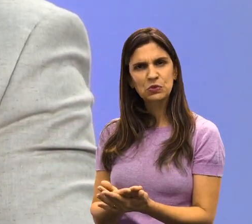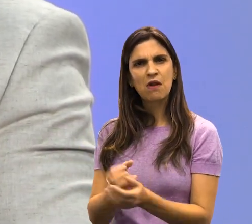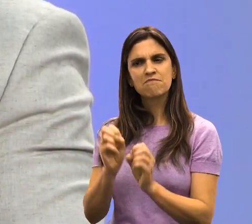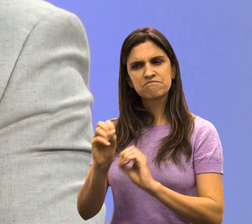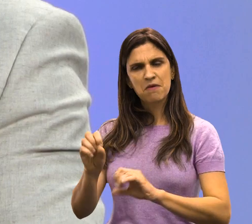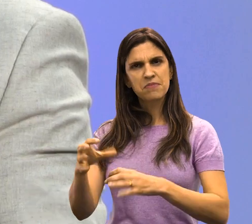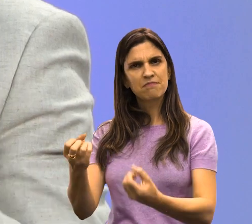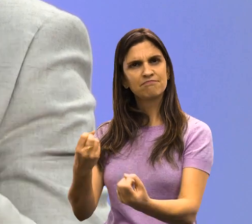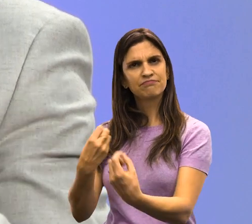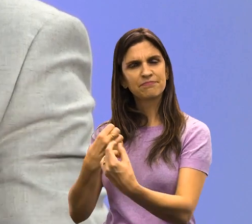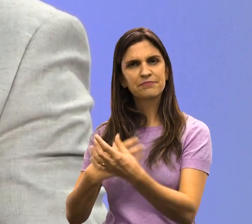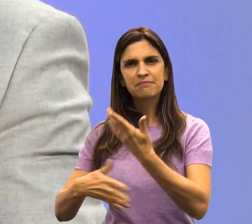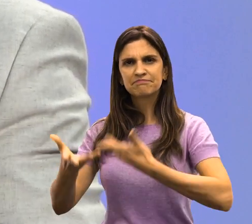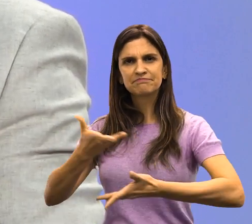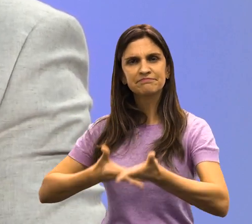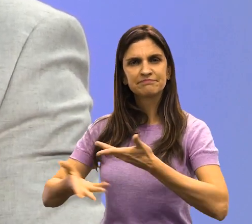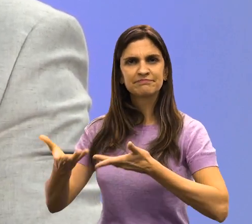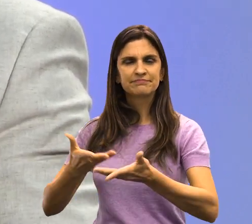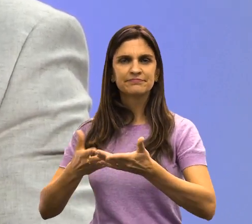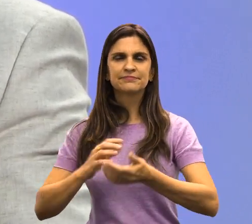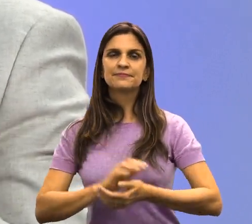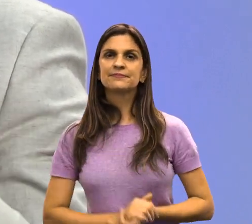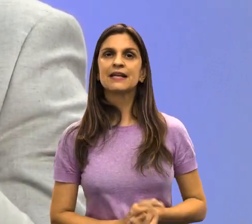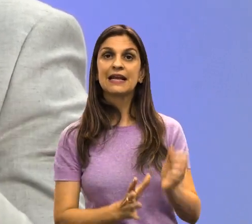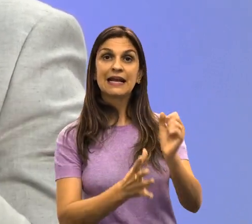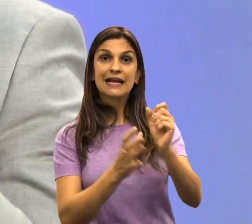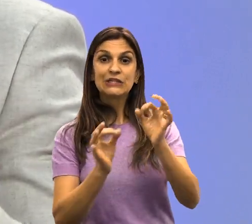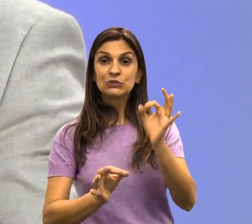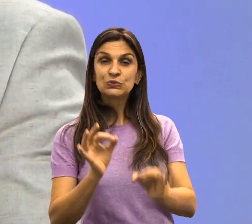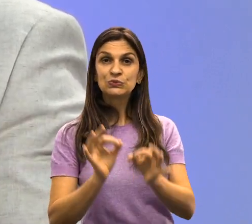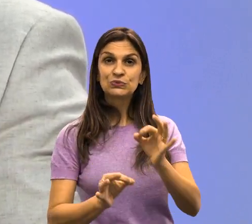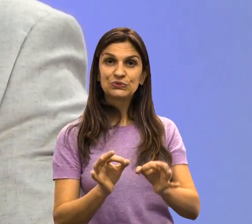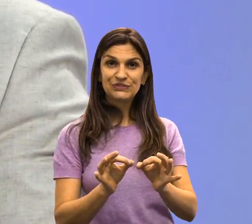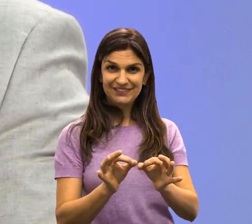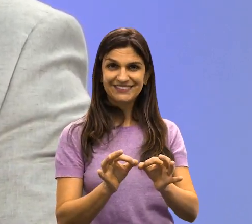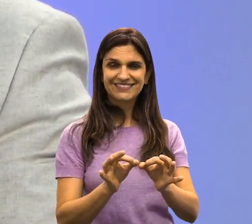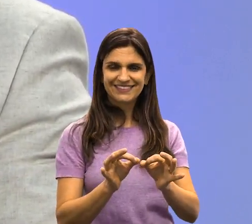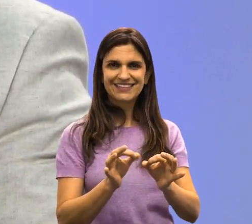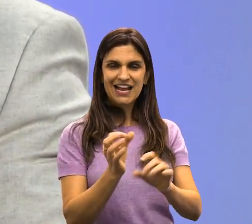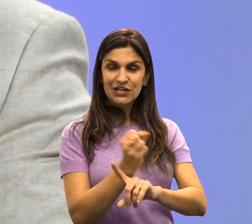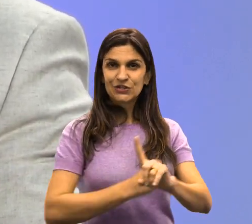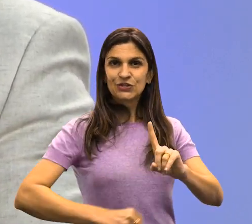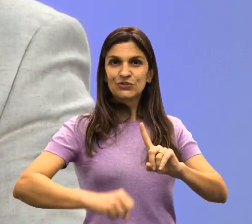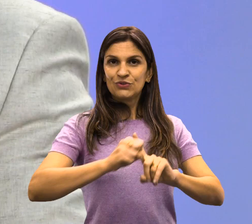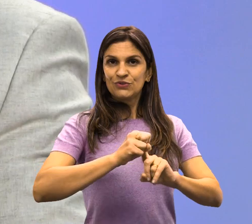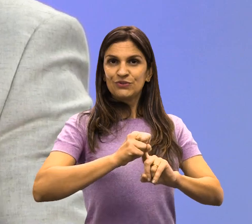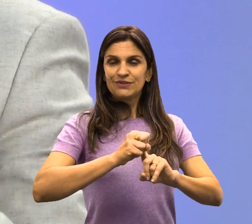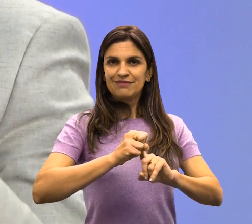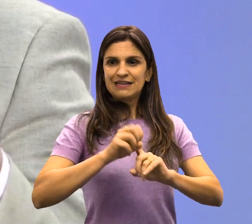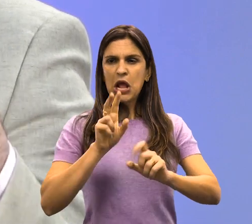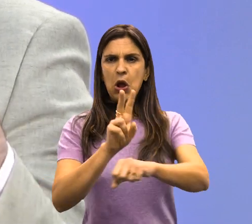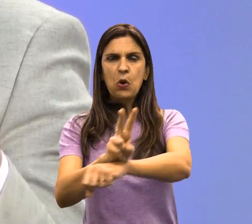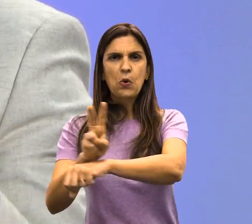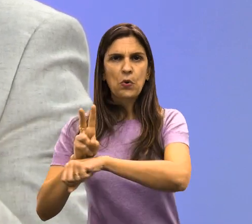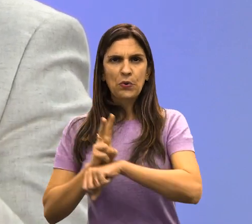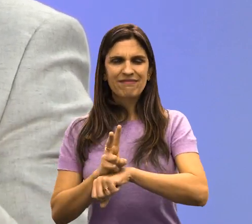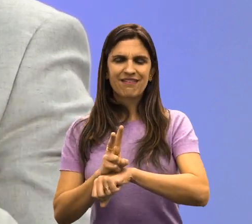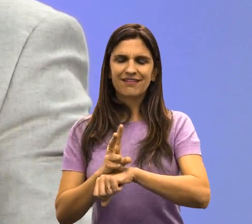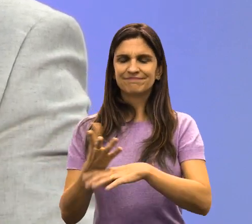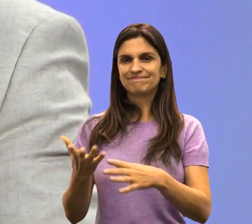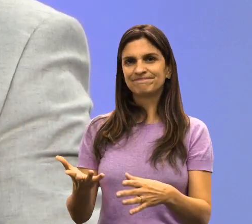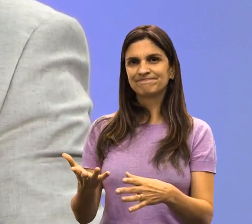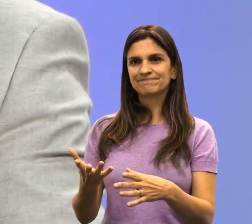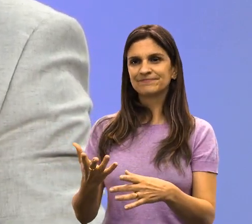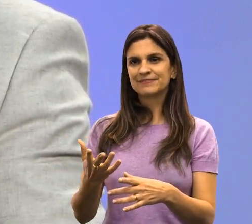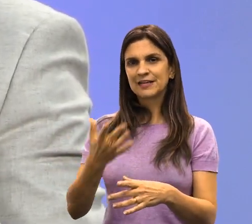qualidade, você faz justiça social. Eu odeio esse termo assistência social. Você só assiste